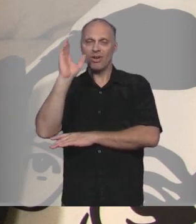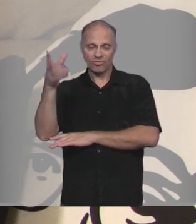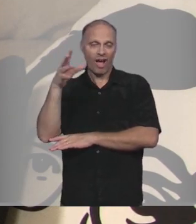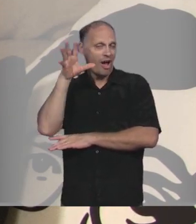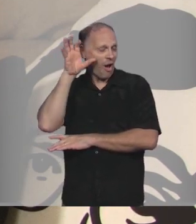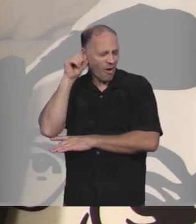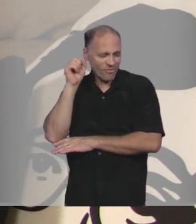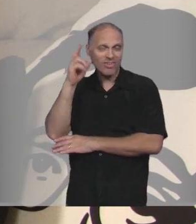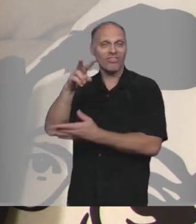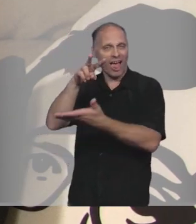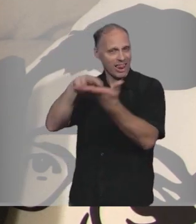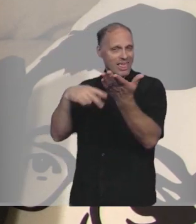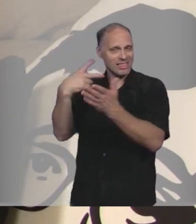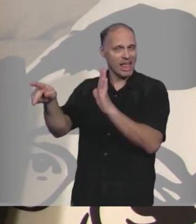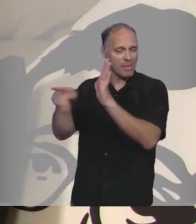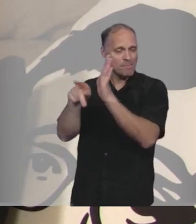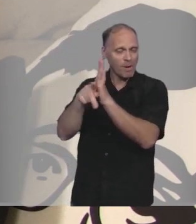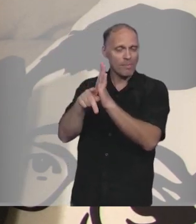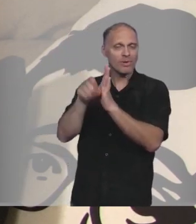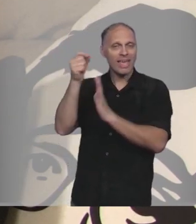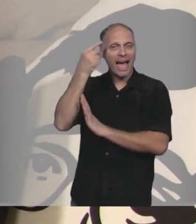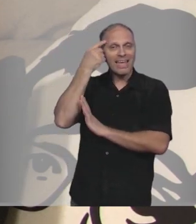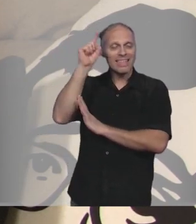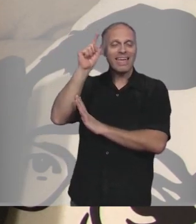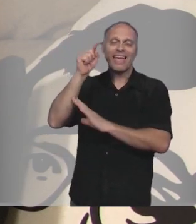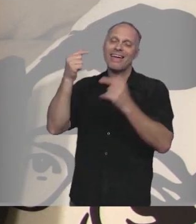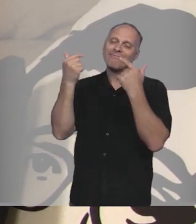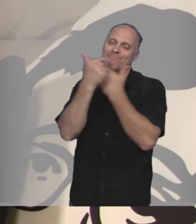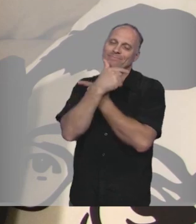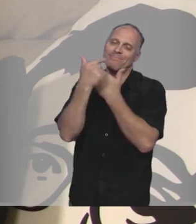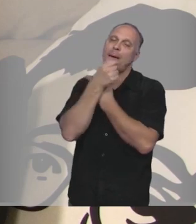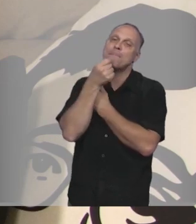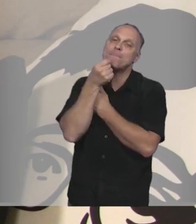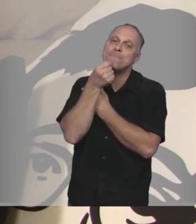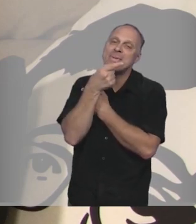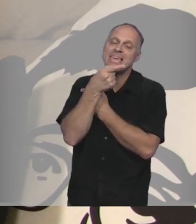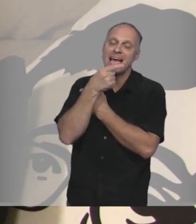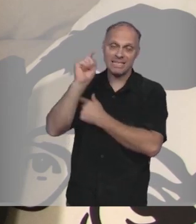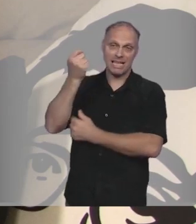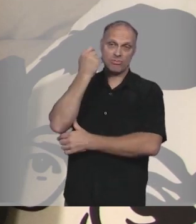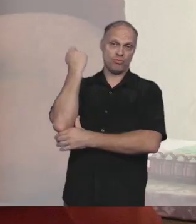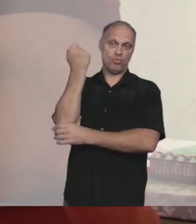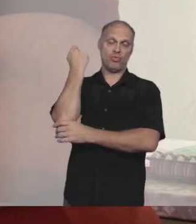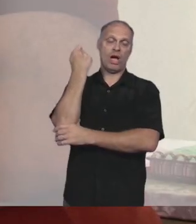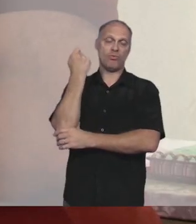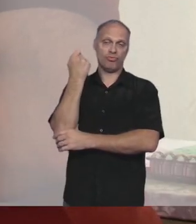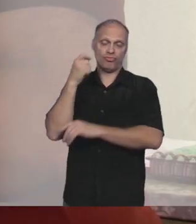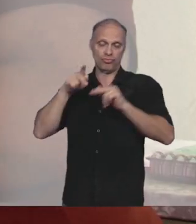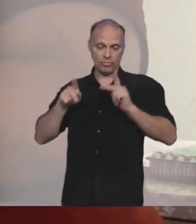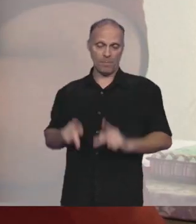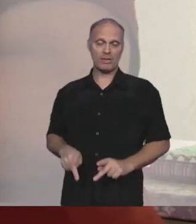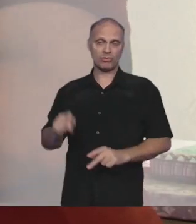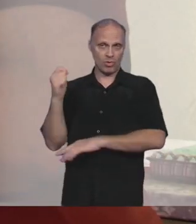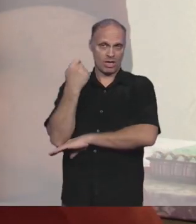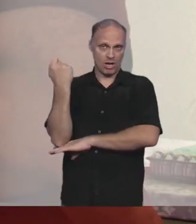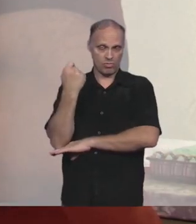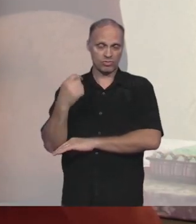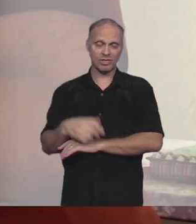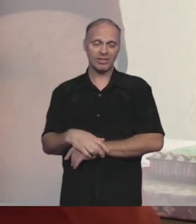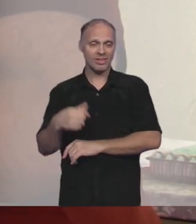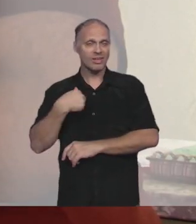disso, é rir desse gaúcho. Pois é, eu sempre tive a sensação assim, de que é